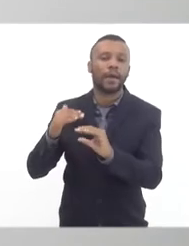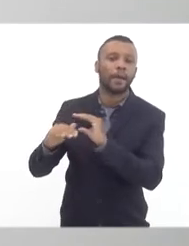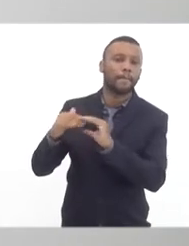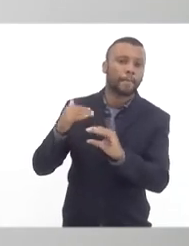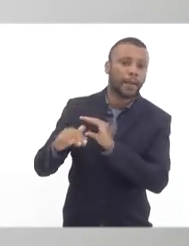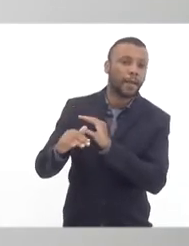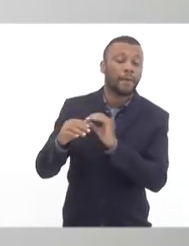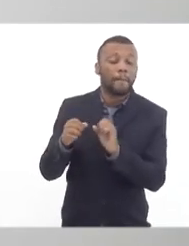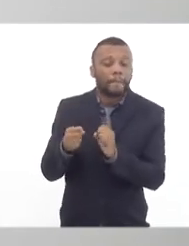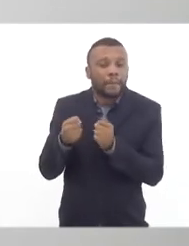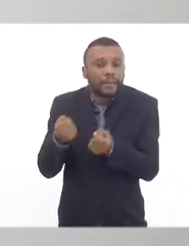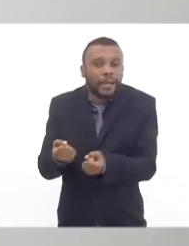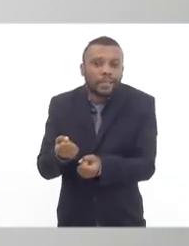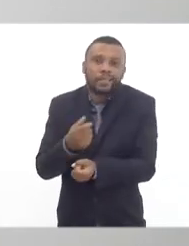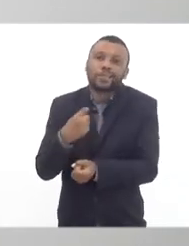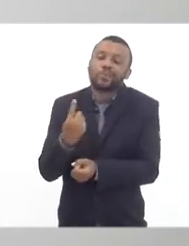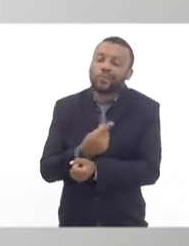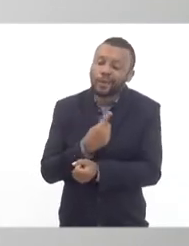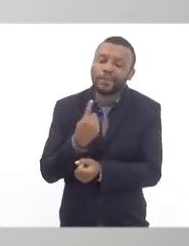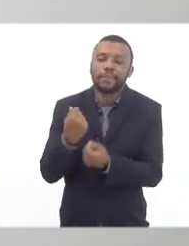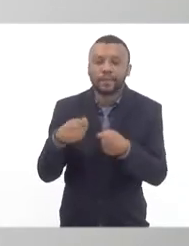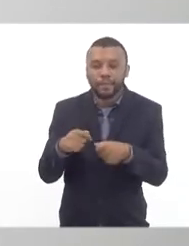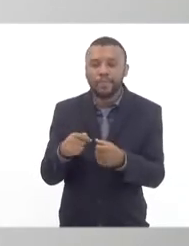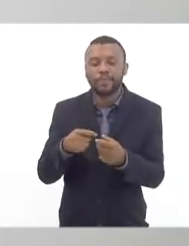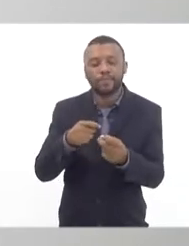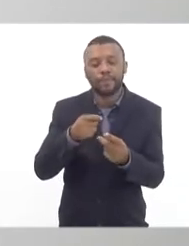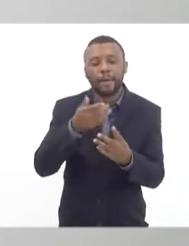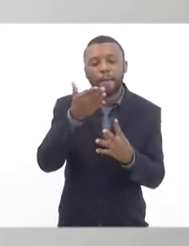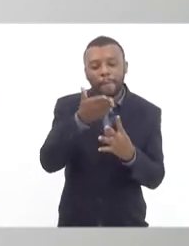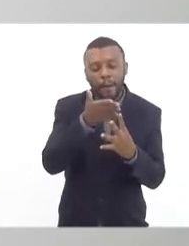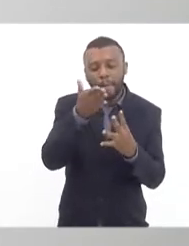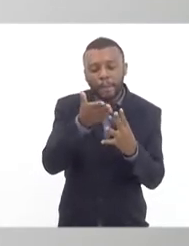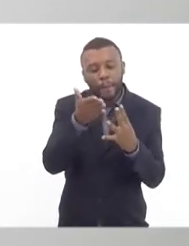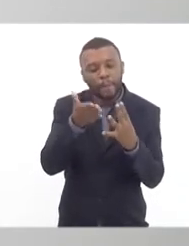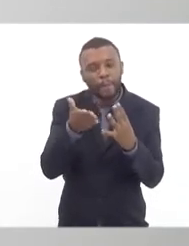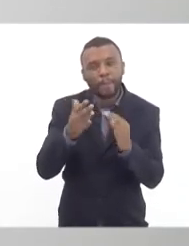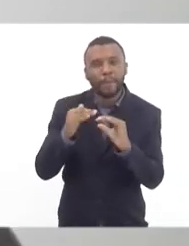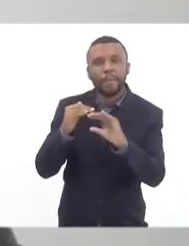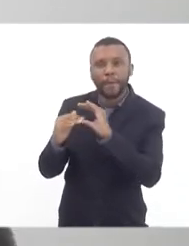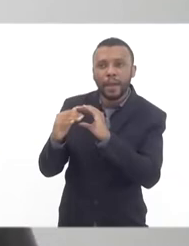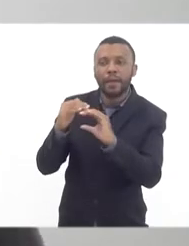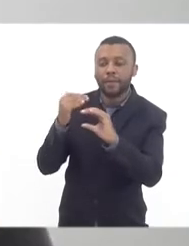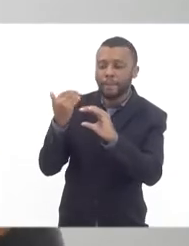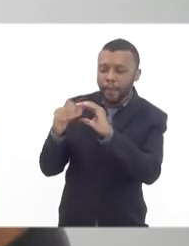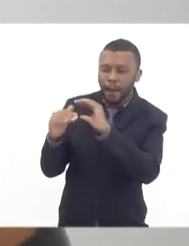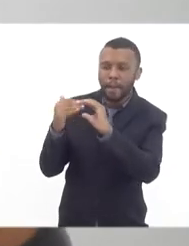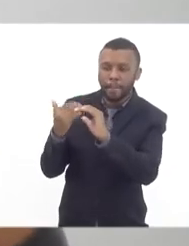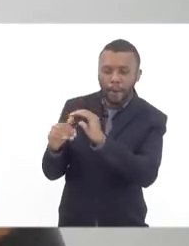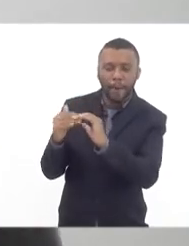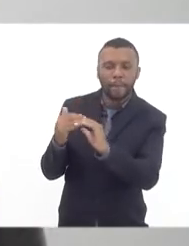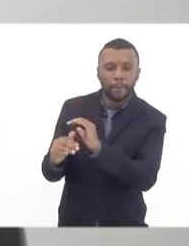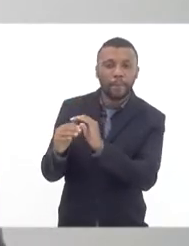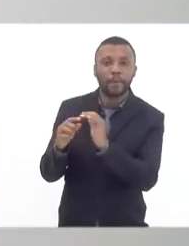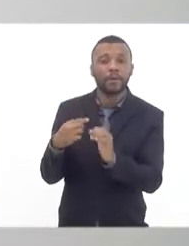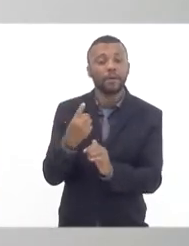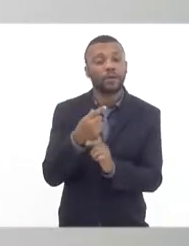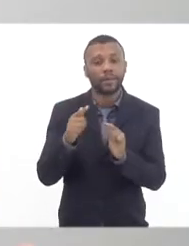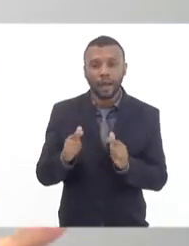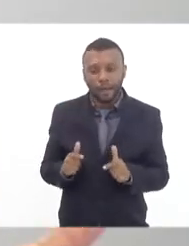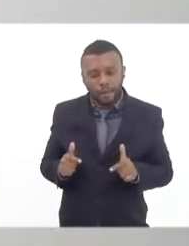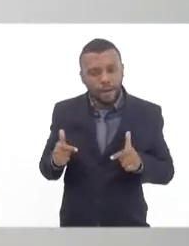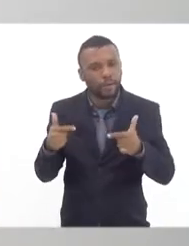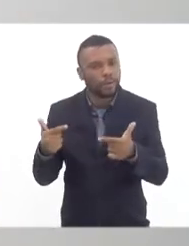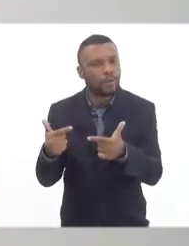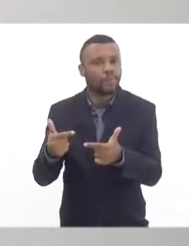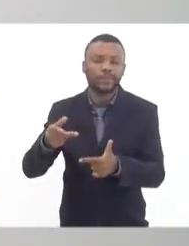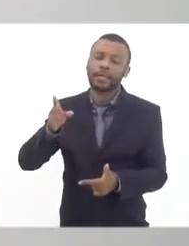pesados que a gente dividiu em vários, né? E a nossa ação sempre foi essa, né?